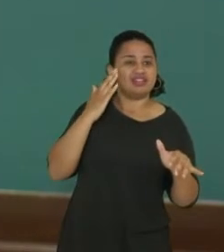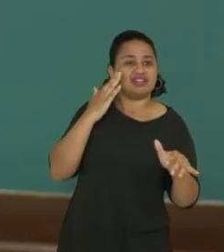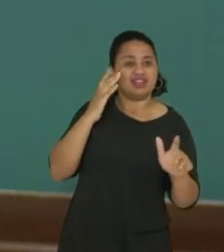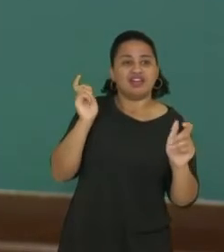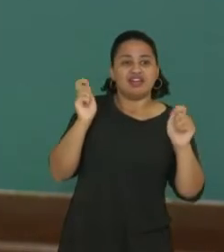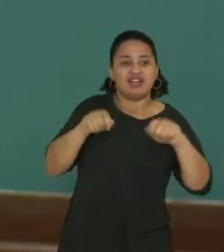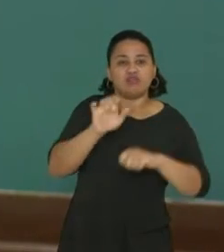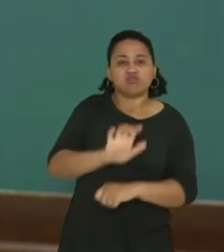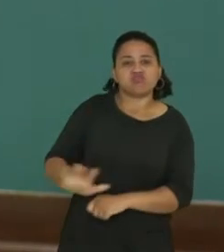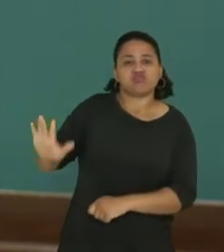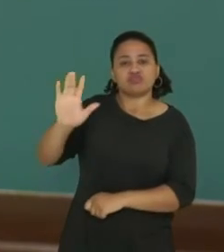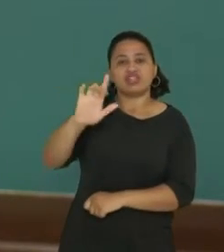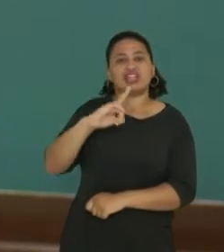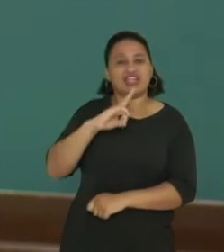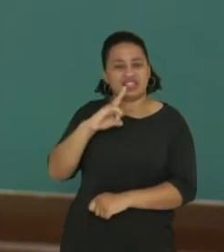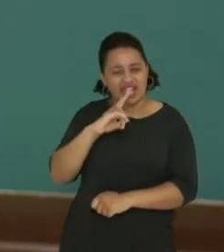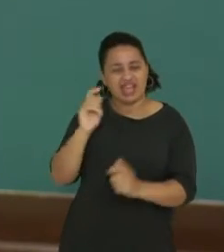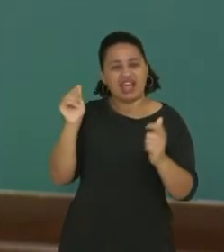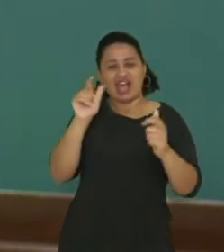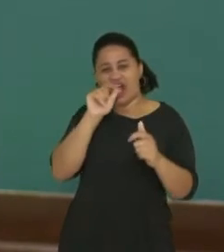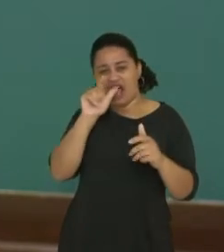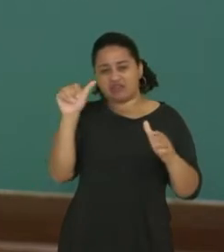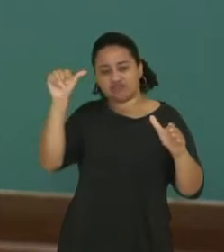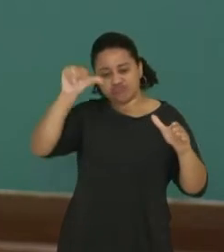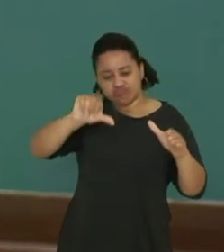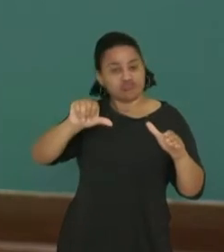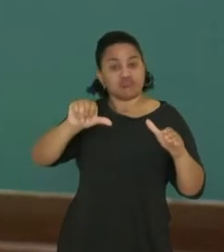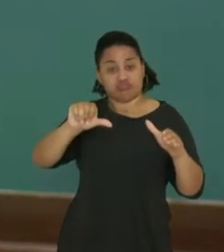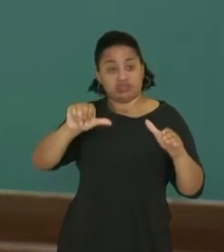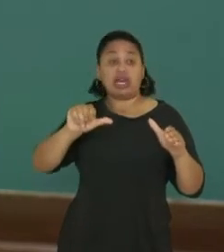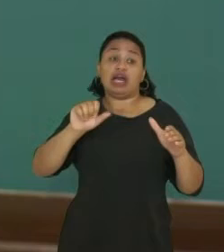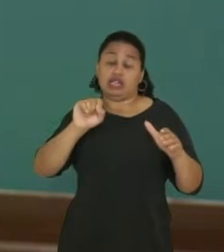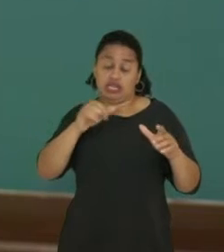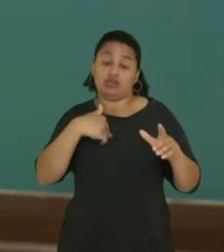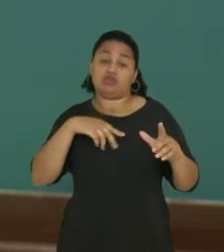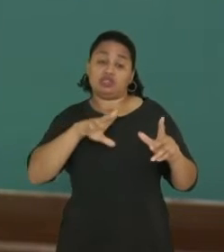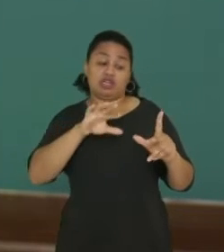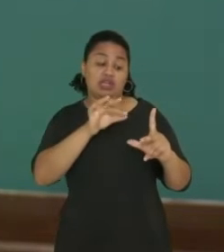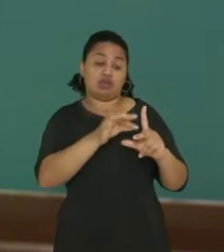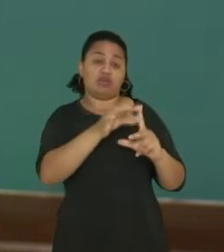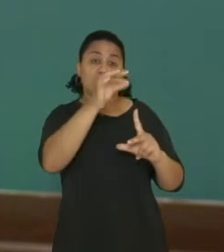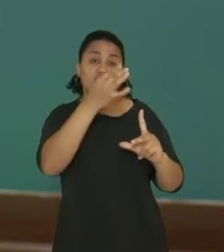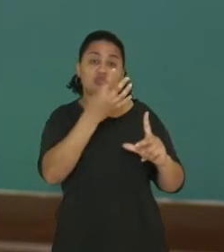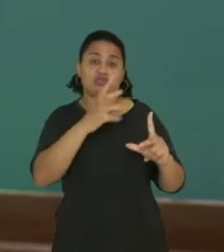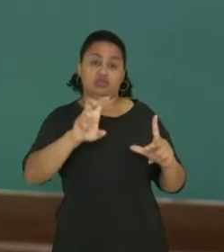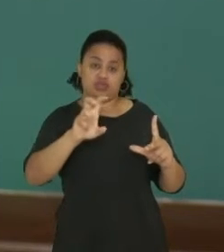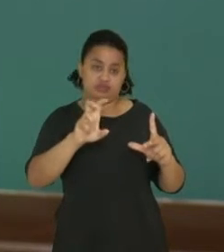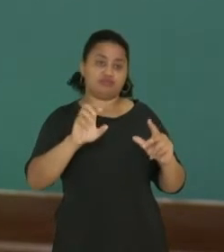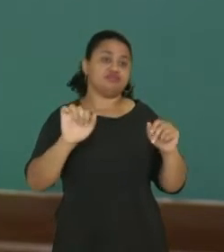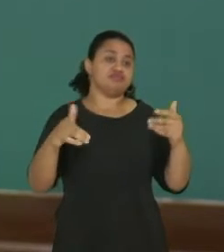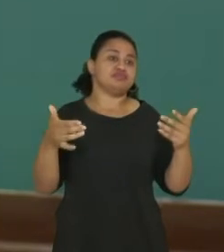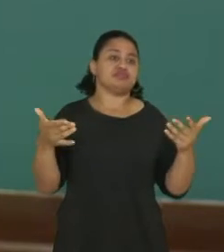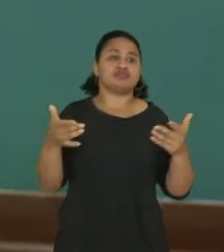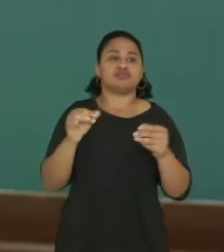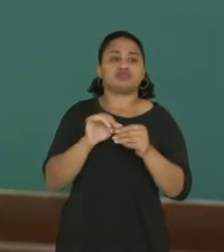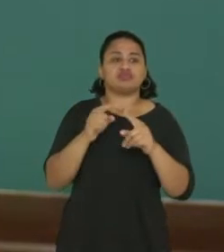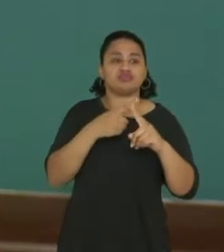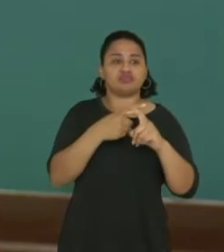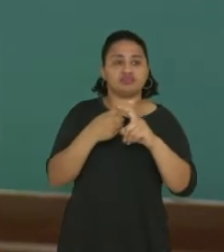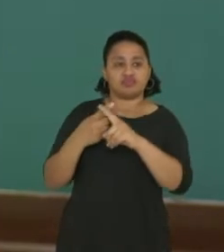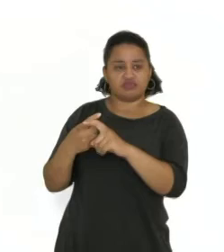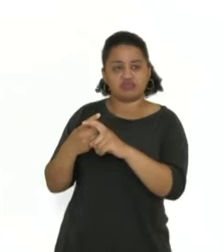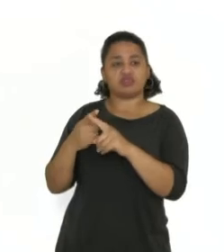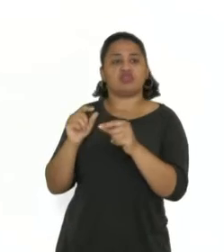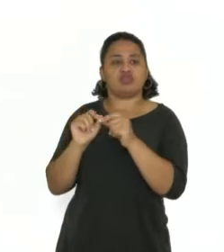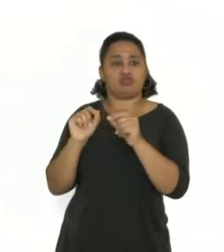capacidade total que cabe de água no aquário. Aí sim eu utilizaria a outra medida, tá bom? Então, vamos lá fazer essas multiplicações?